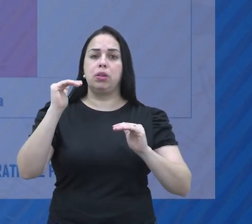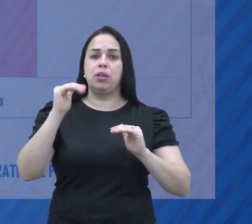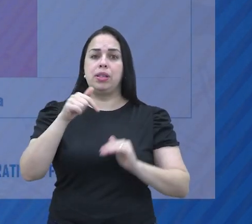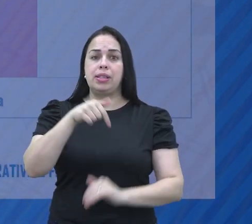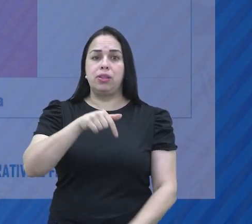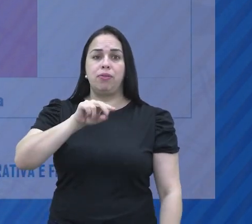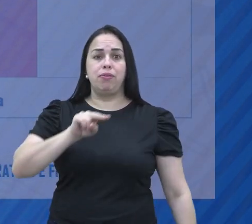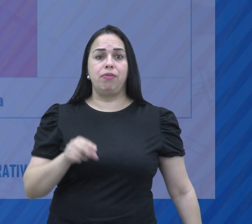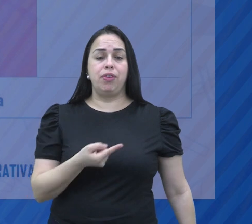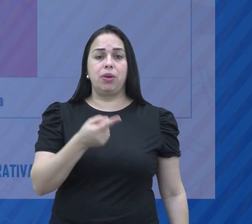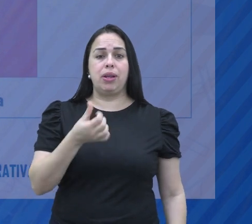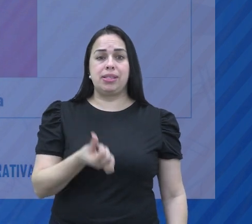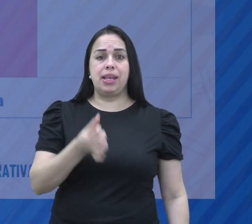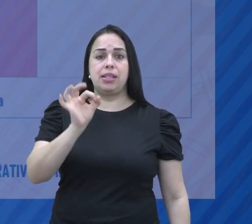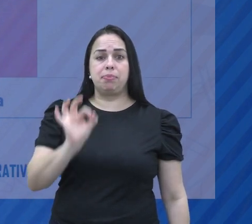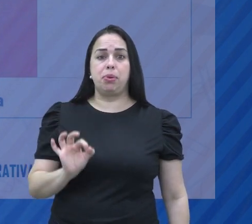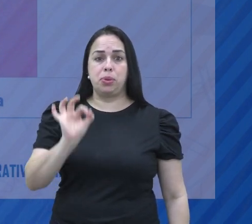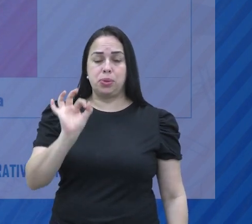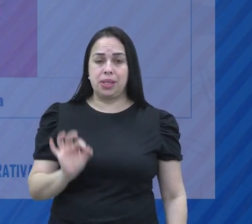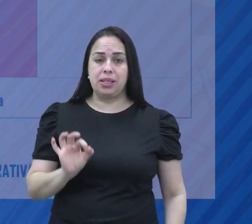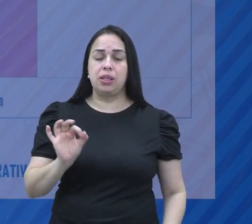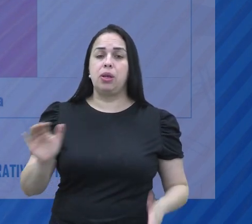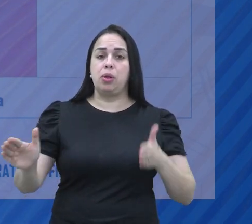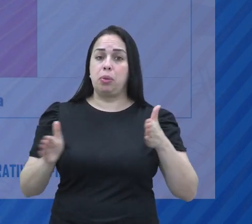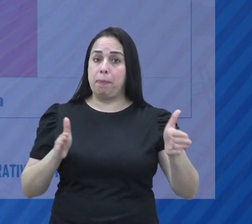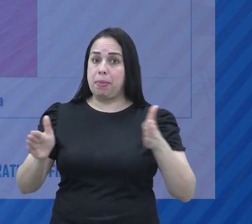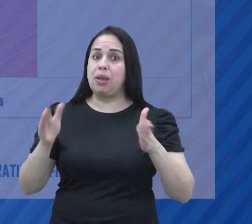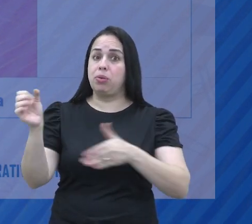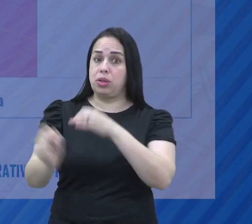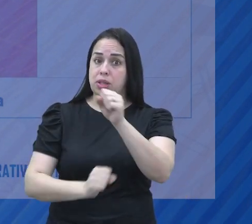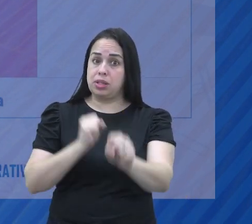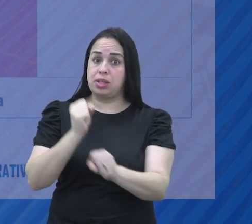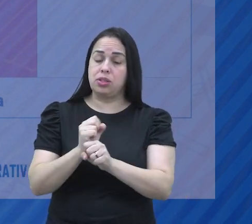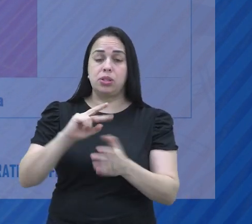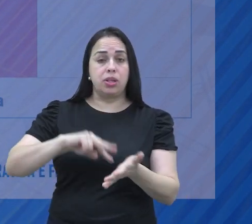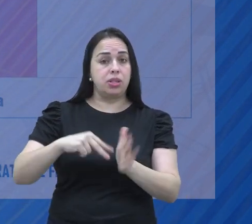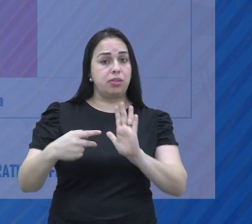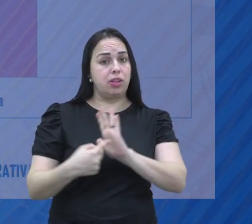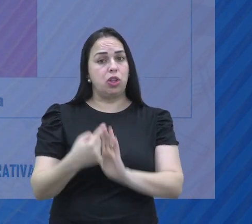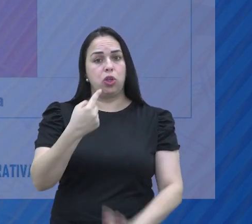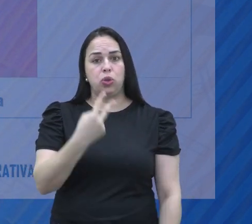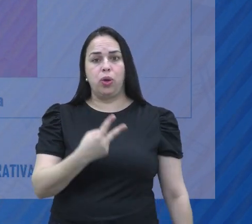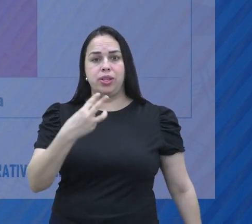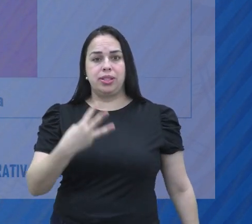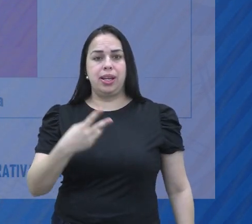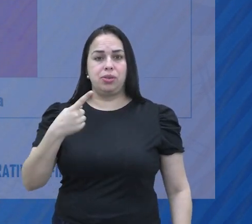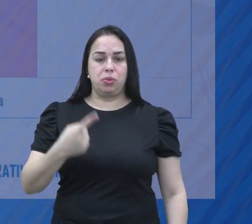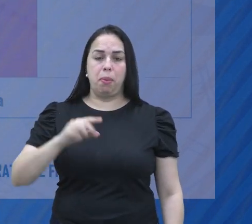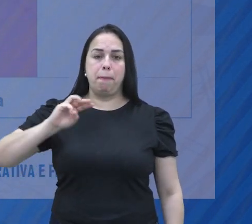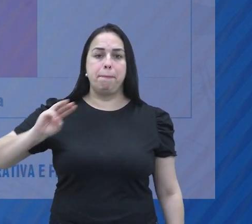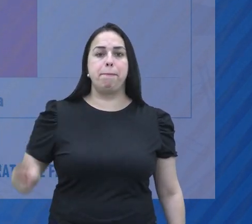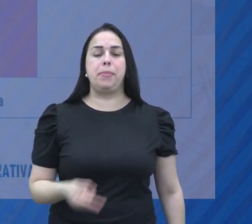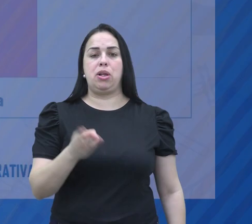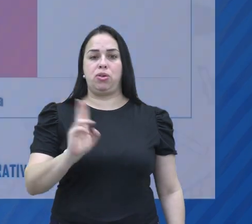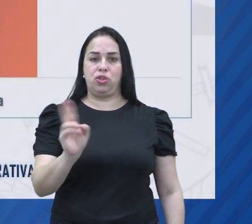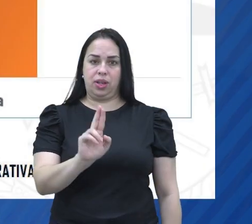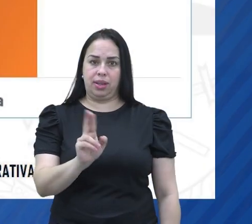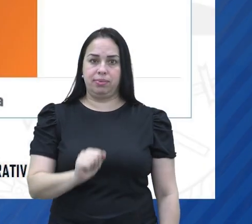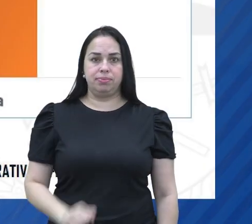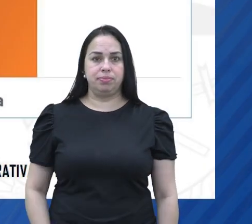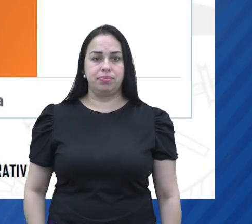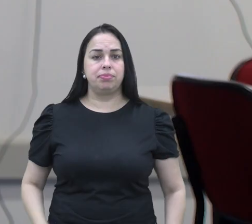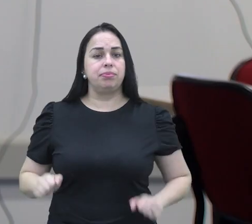de 7,6% no segundo quadrimestre do ano, o equivalente a 231